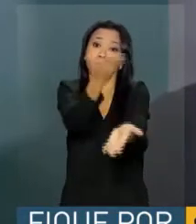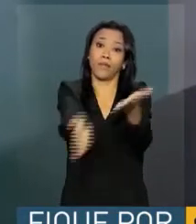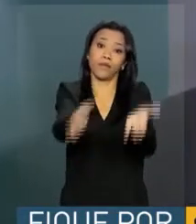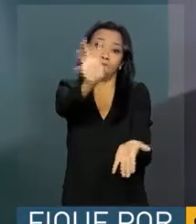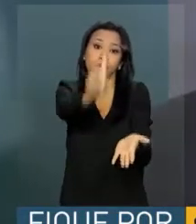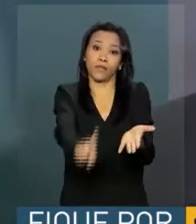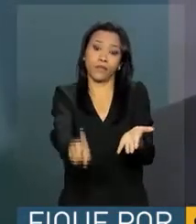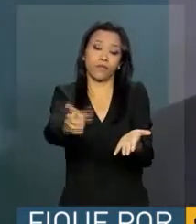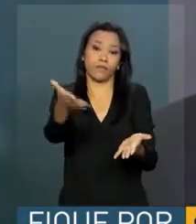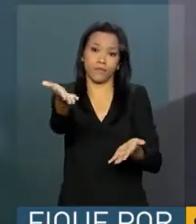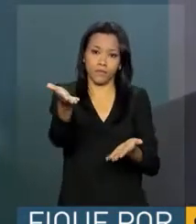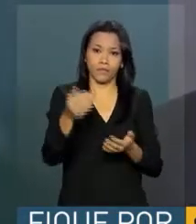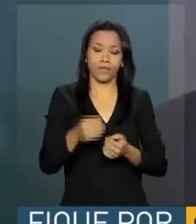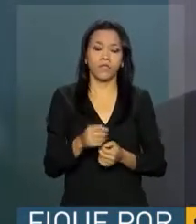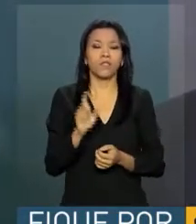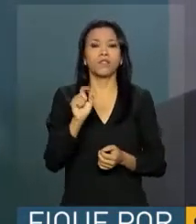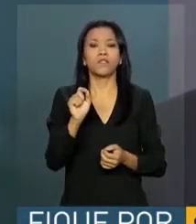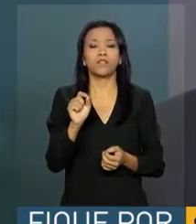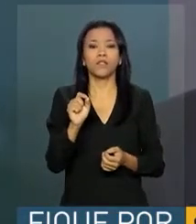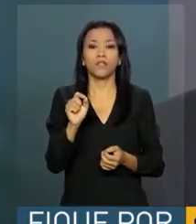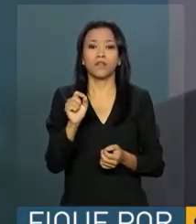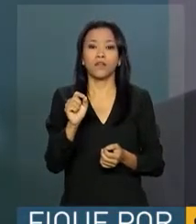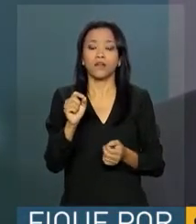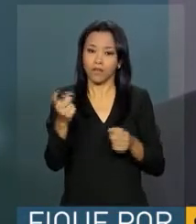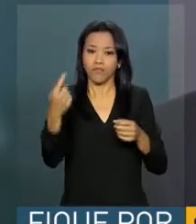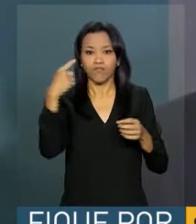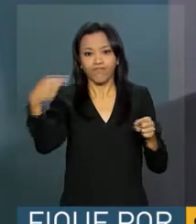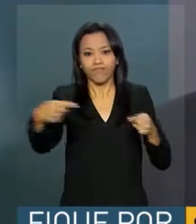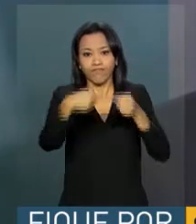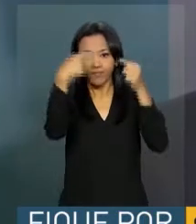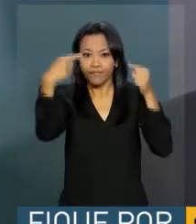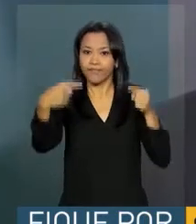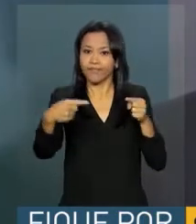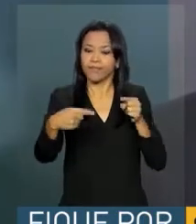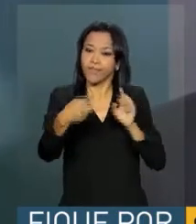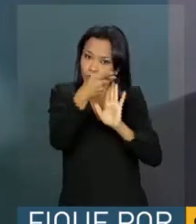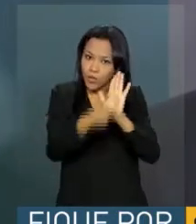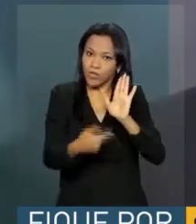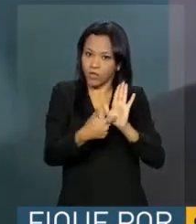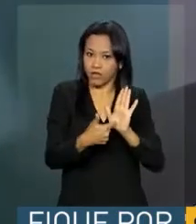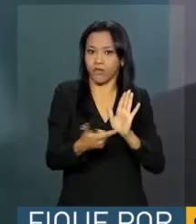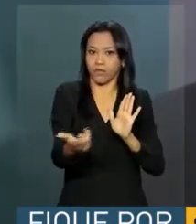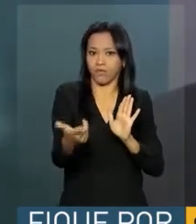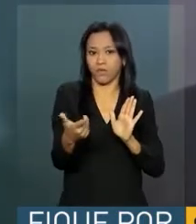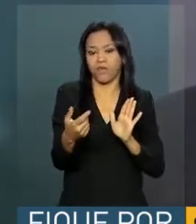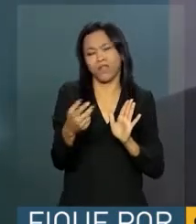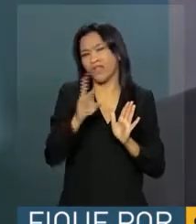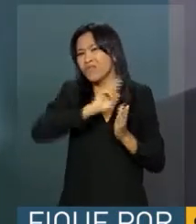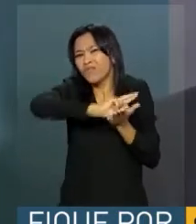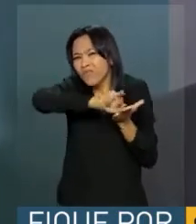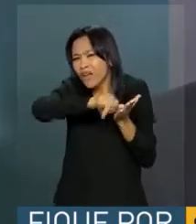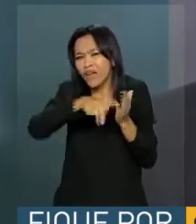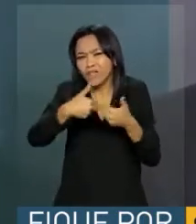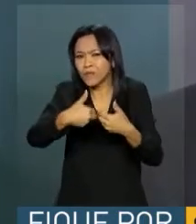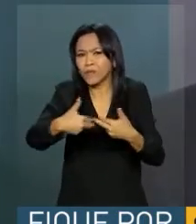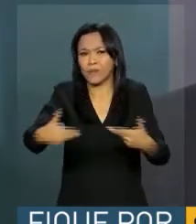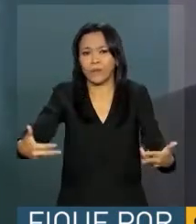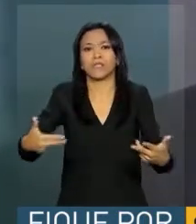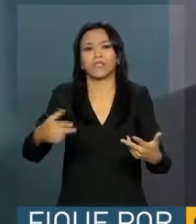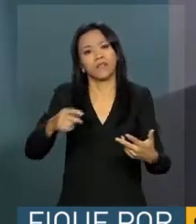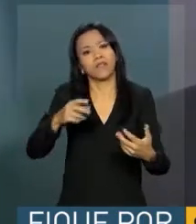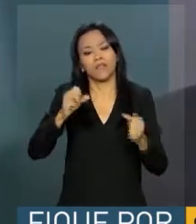entrar agora nesse plano de refinanciamento de dívida. Em resumo, é uma série de questões